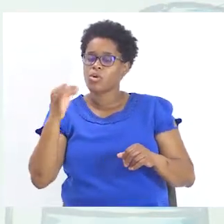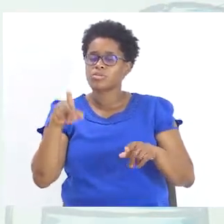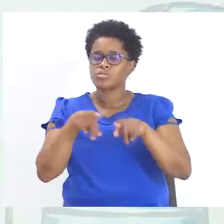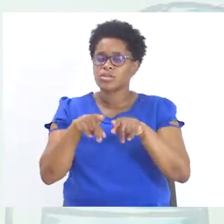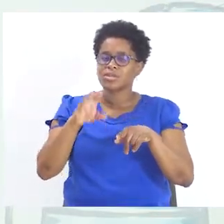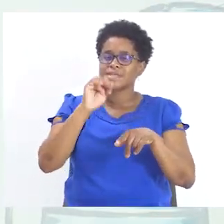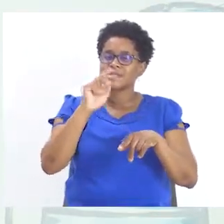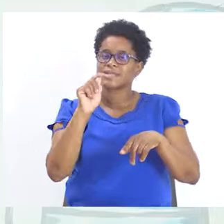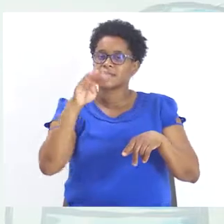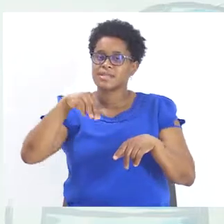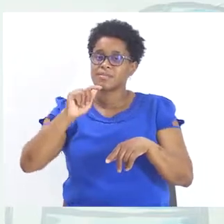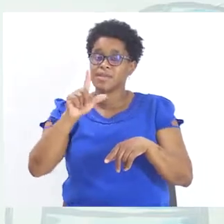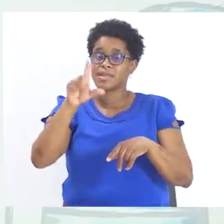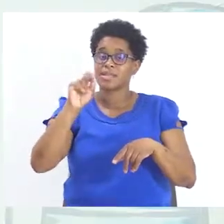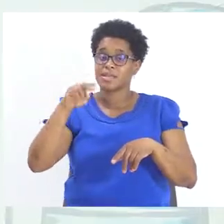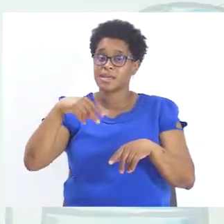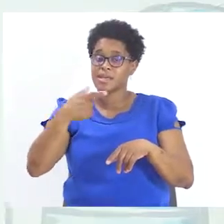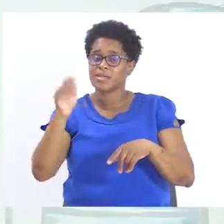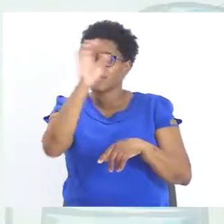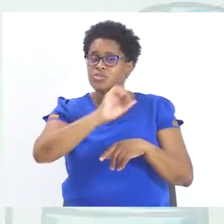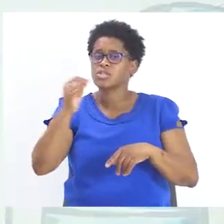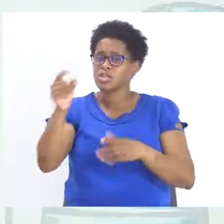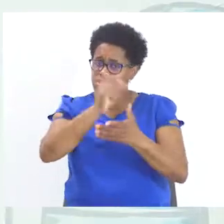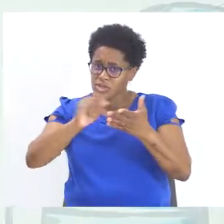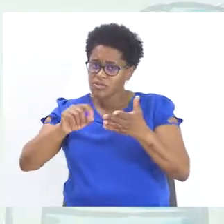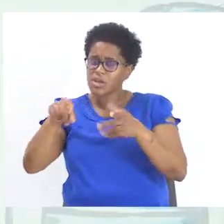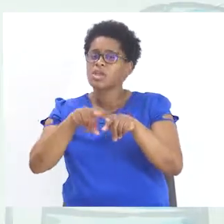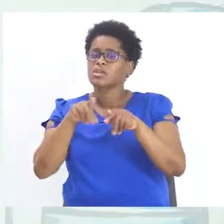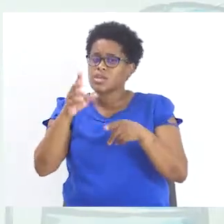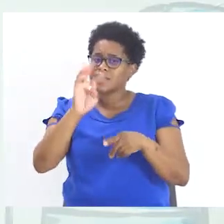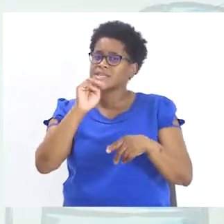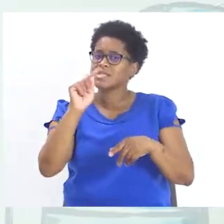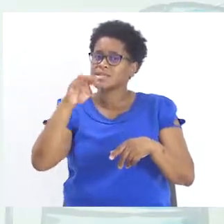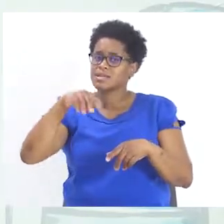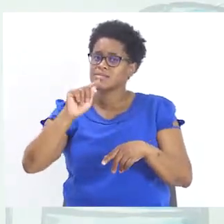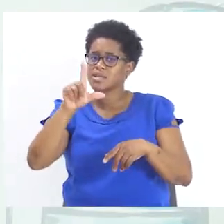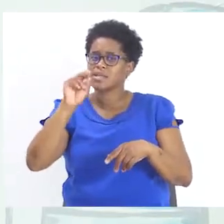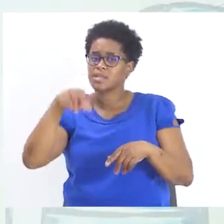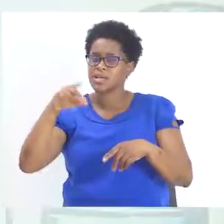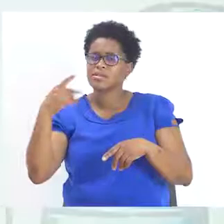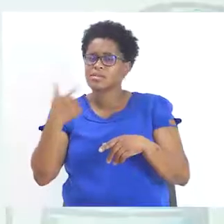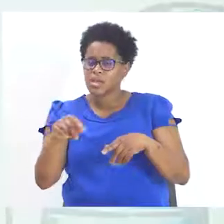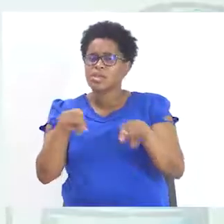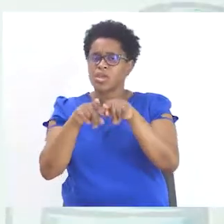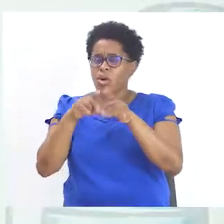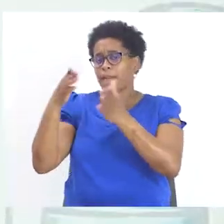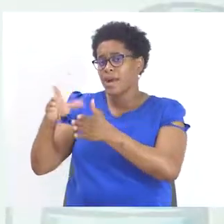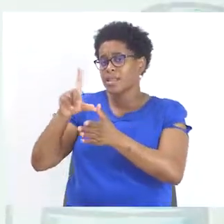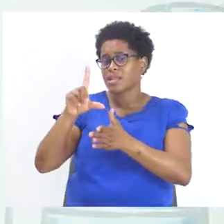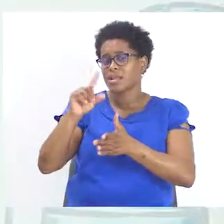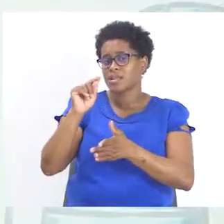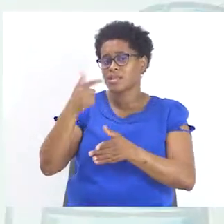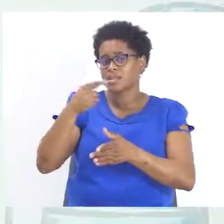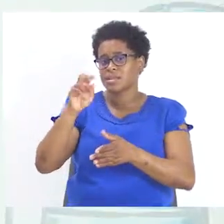dado, desde que tenha a mesma parte literal. Professor, eu posso escrever o mesmo monômio que o professor tinha dado?